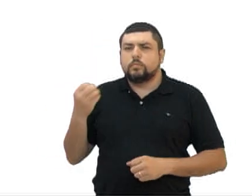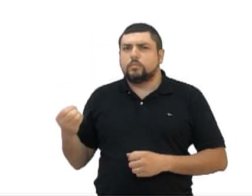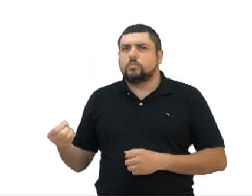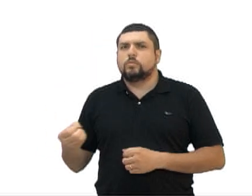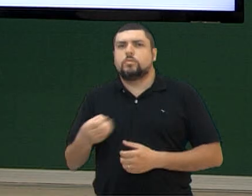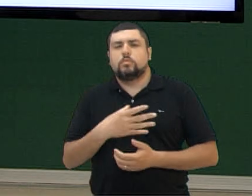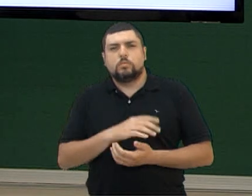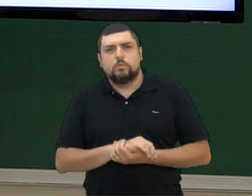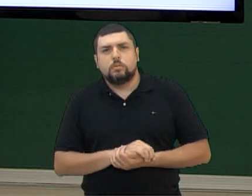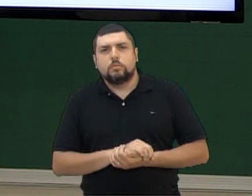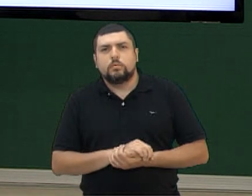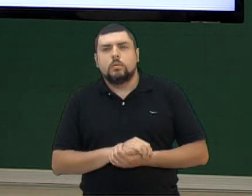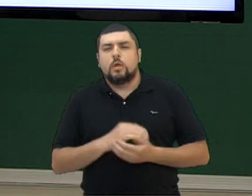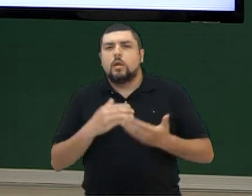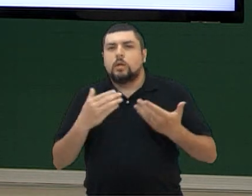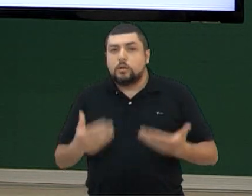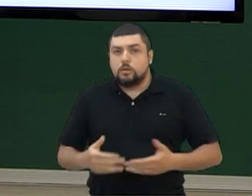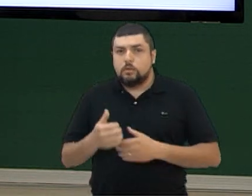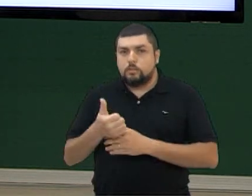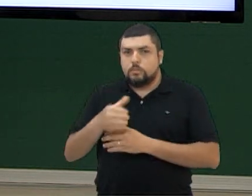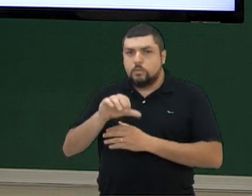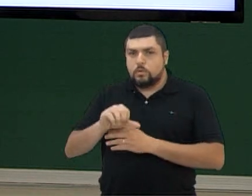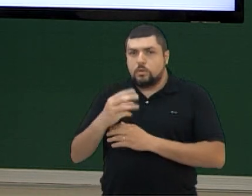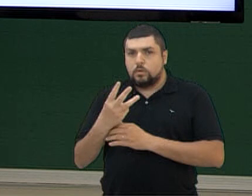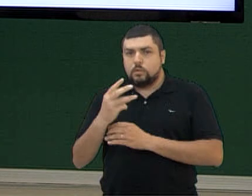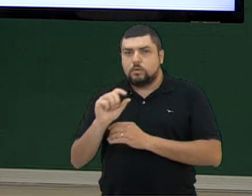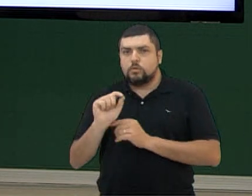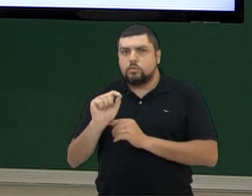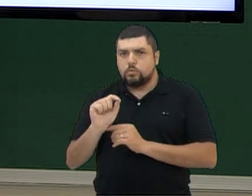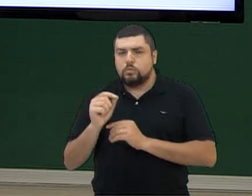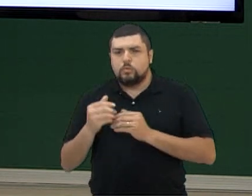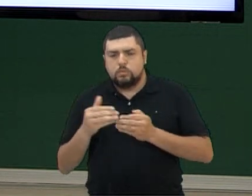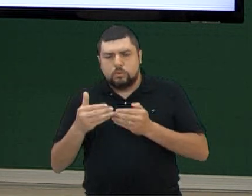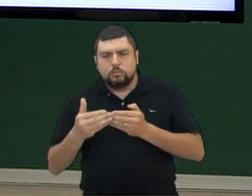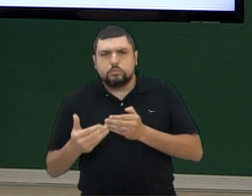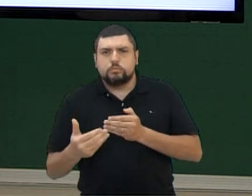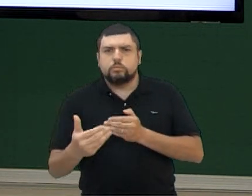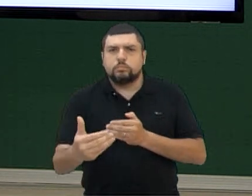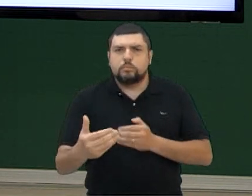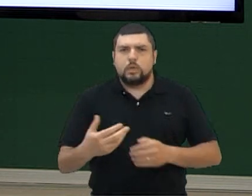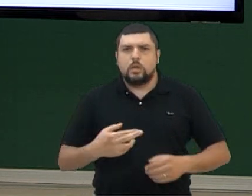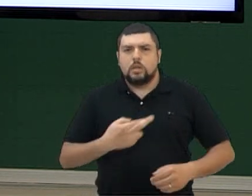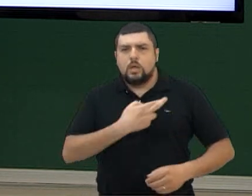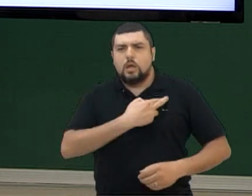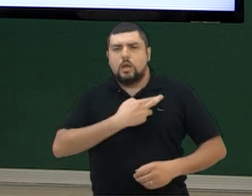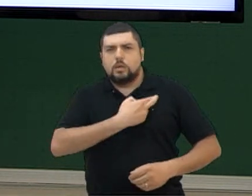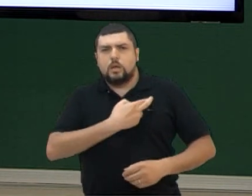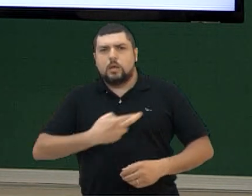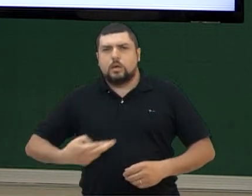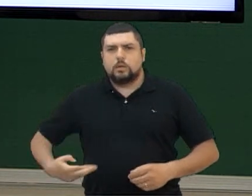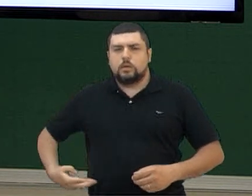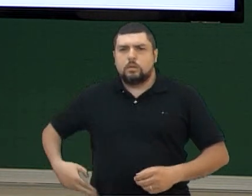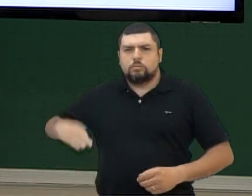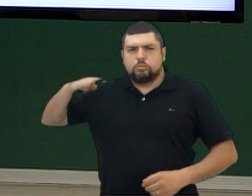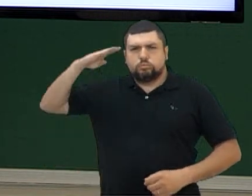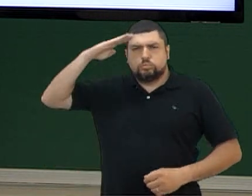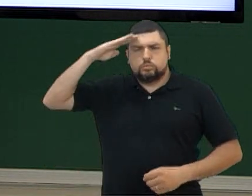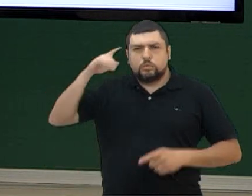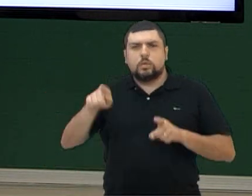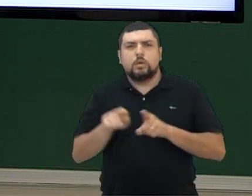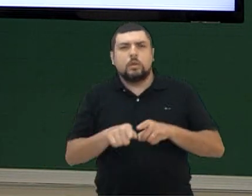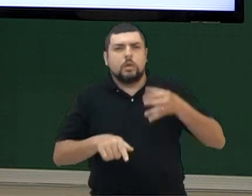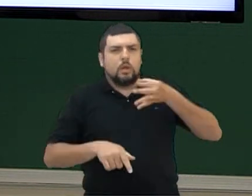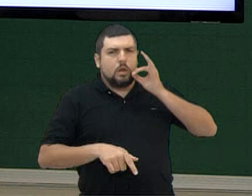que há, nesse momento, a partir de 30, uma mudança e o fim da República dos Coronéis e o fim da República do Café com